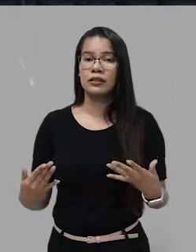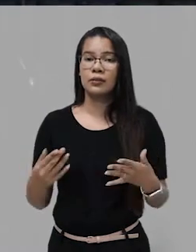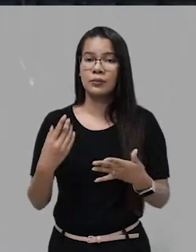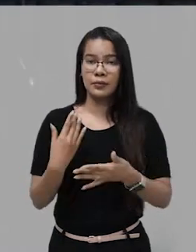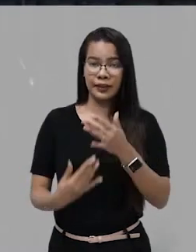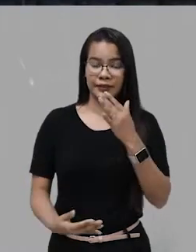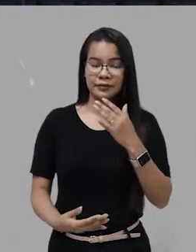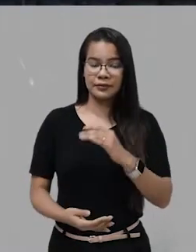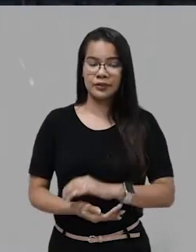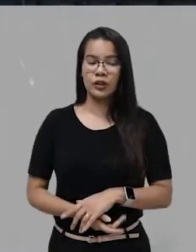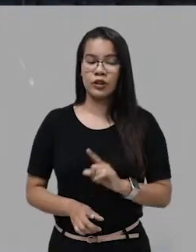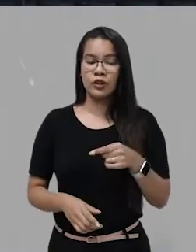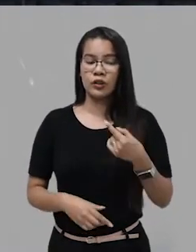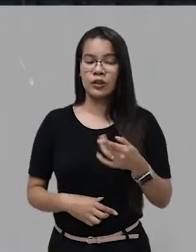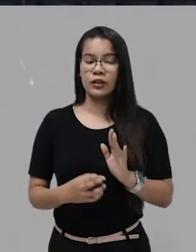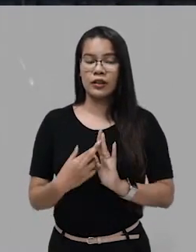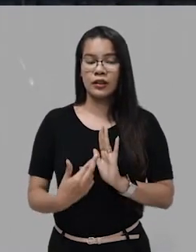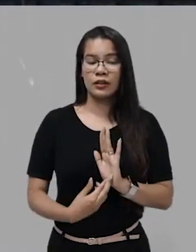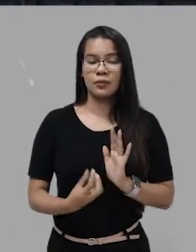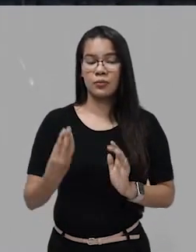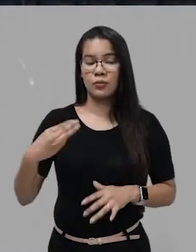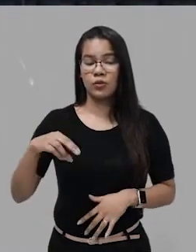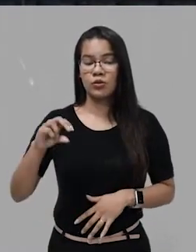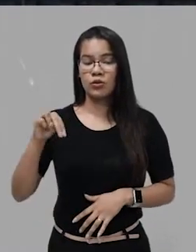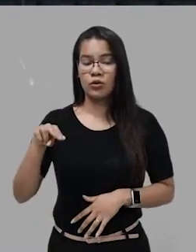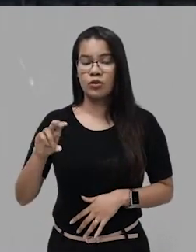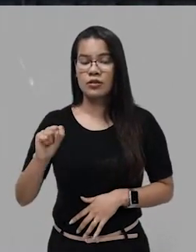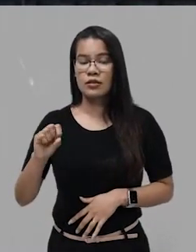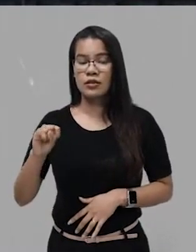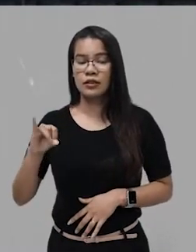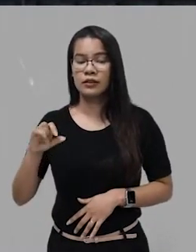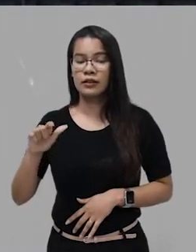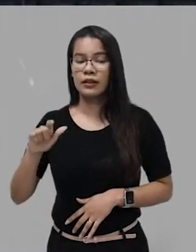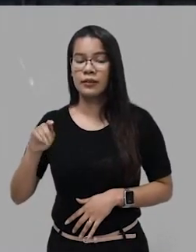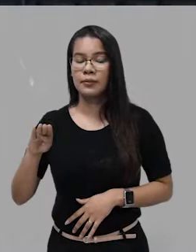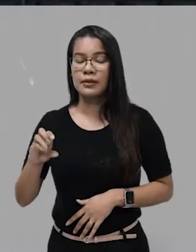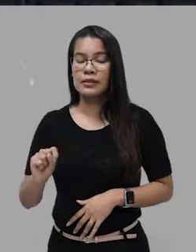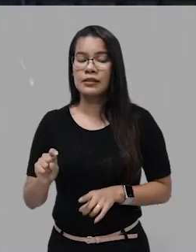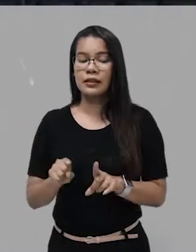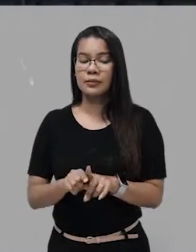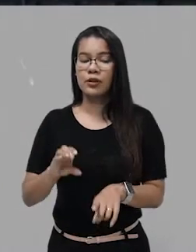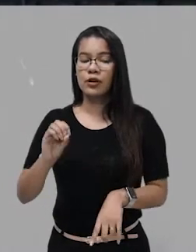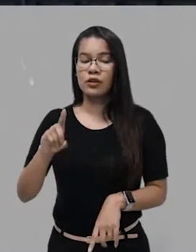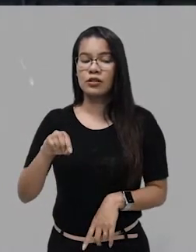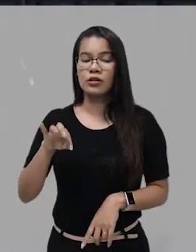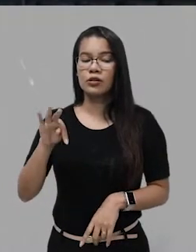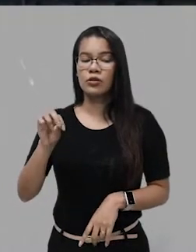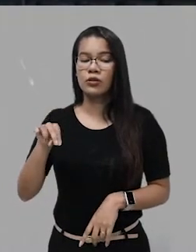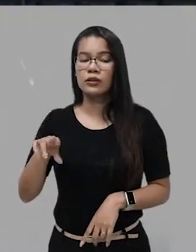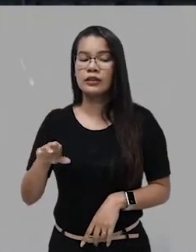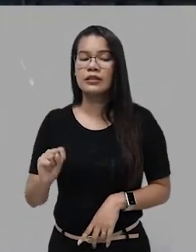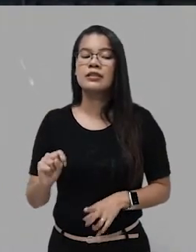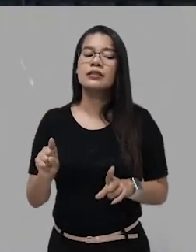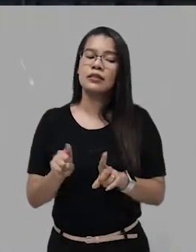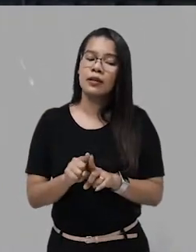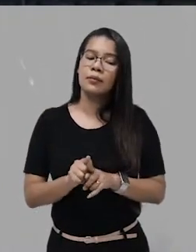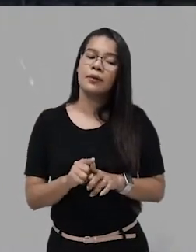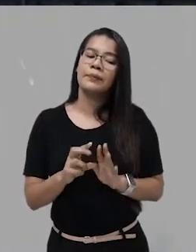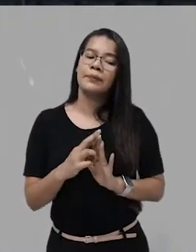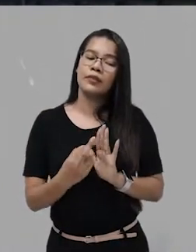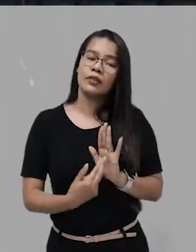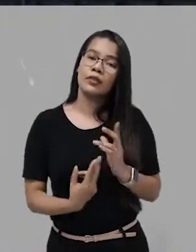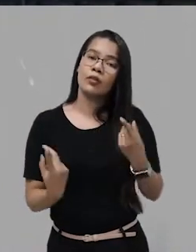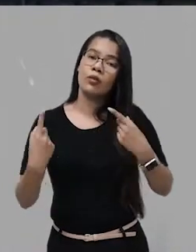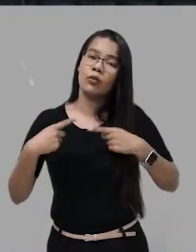Outra regra, as monossílabas e oxítonas continuam sendo acentuadas de acordo com o novo acordo ortográfico. Ah, professora, isso é muito